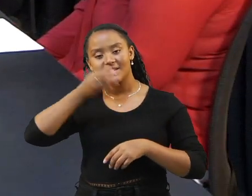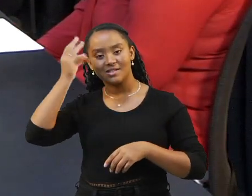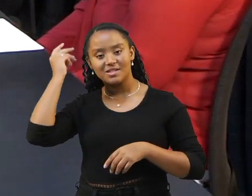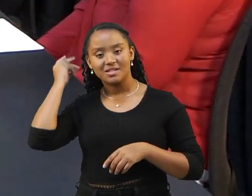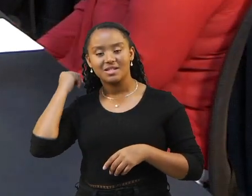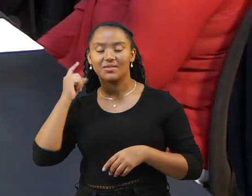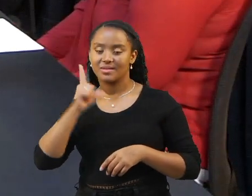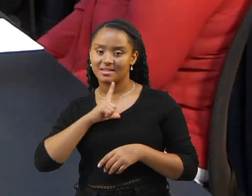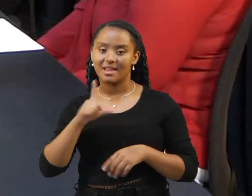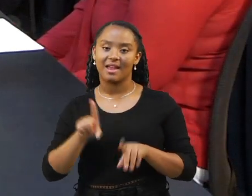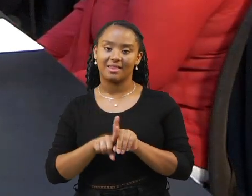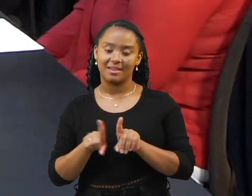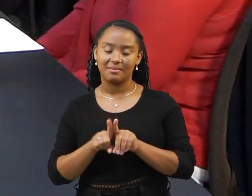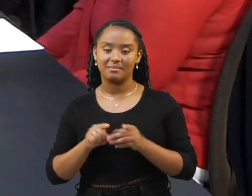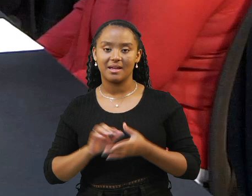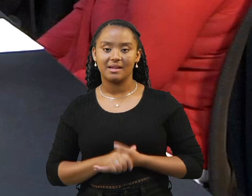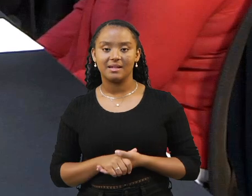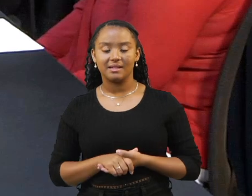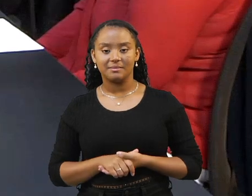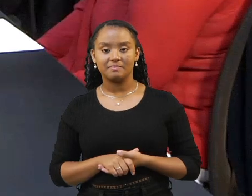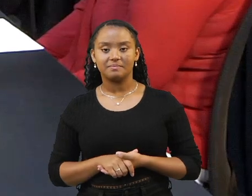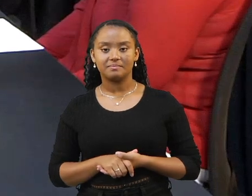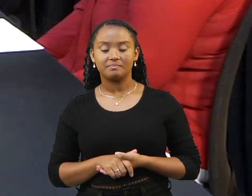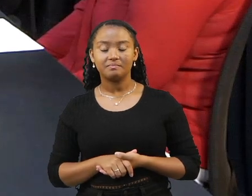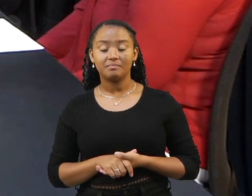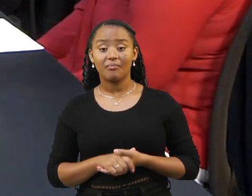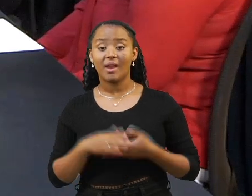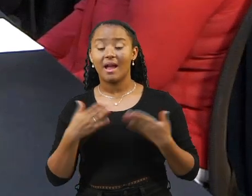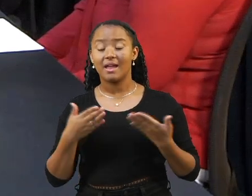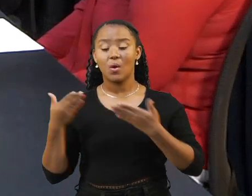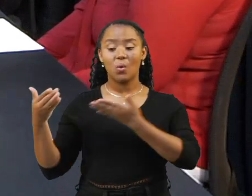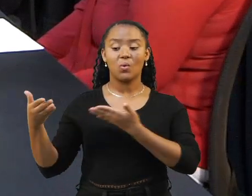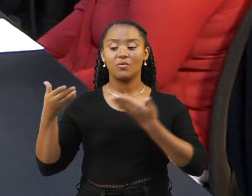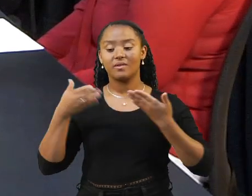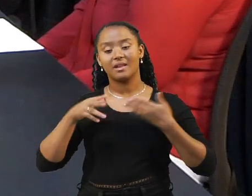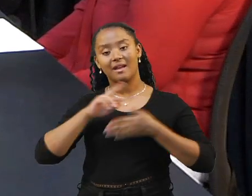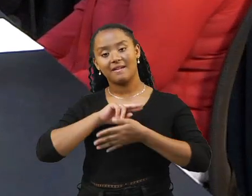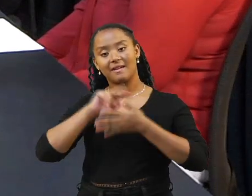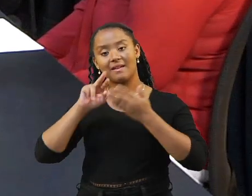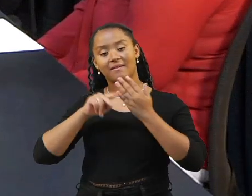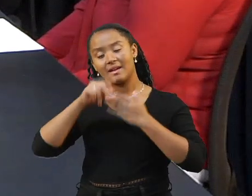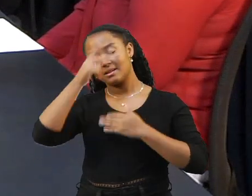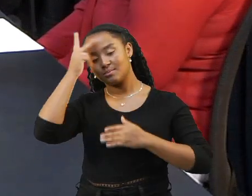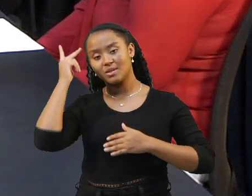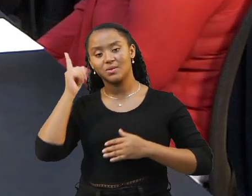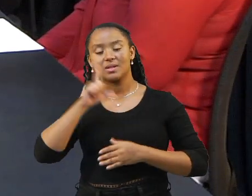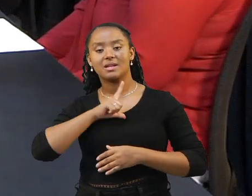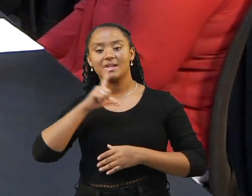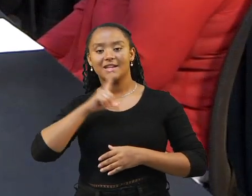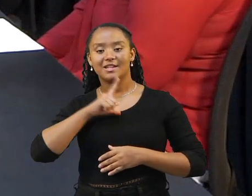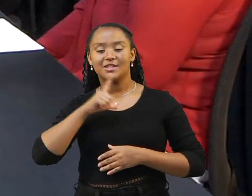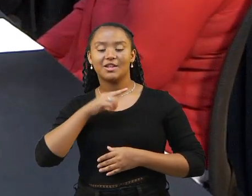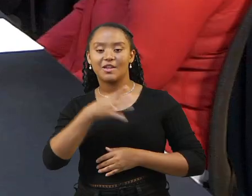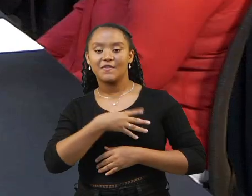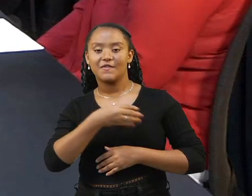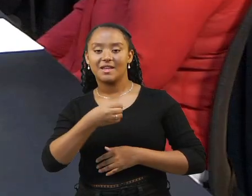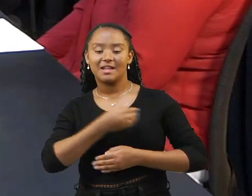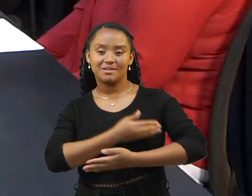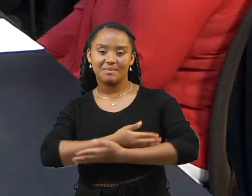objetos antigos, né? E tem lá. Pegando nenê, eu convidei várias pessoas que